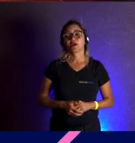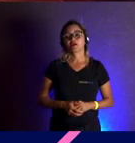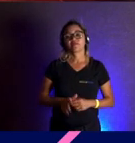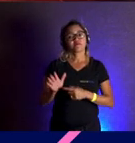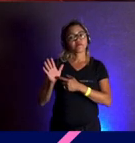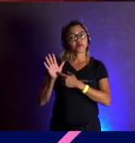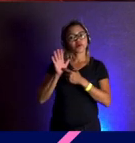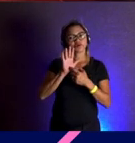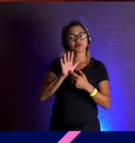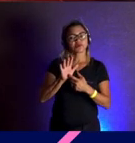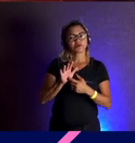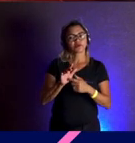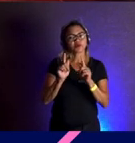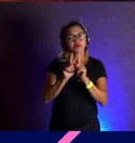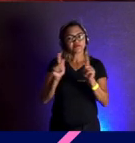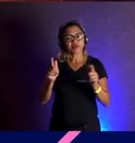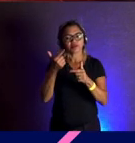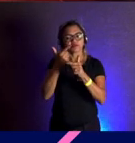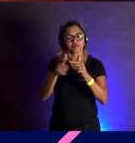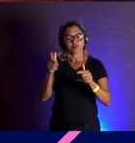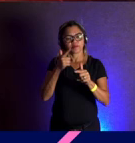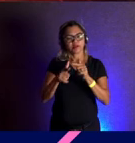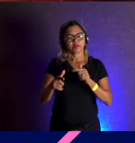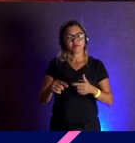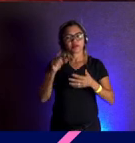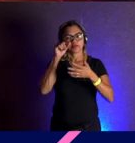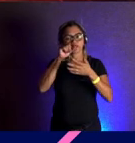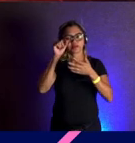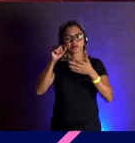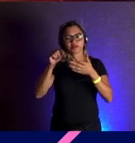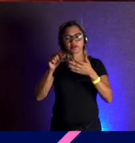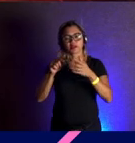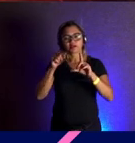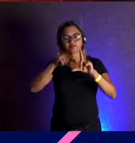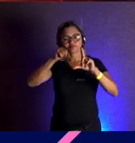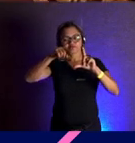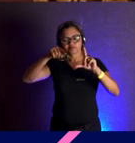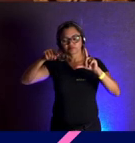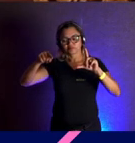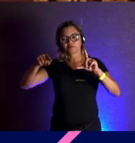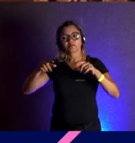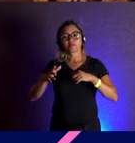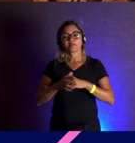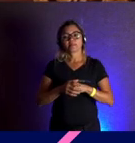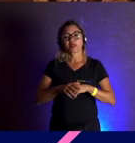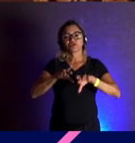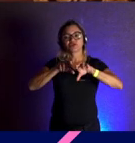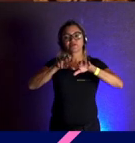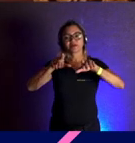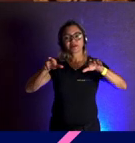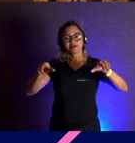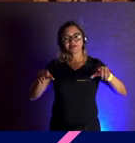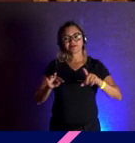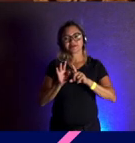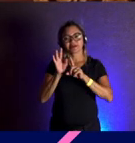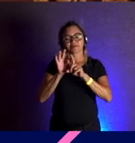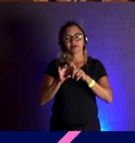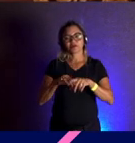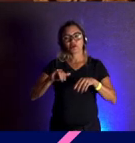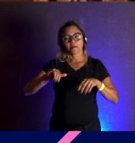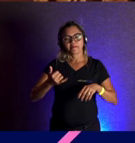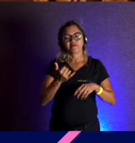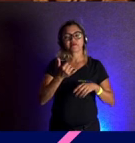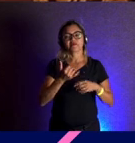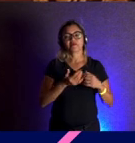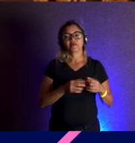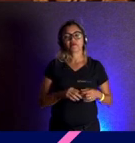vem mostrando a gravidade do problema e vem indicando, vem indicando, vem indicando, inclusive em diferentes níveis, né? Eu só vou pegar um ganchozinho